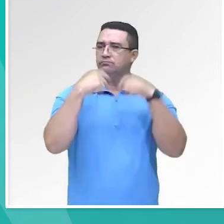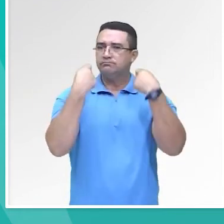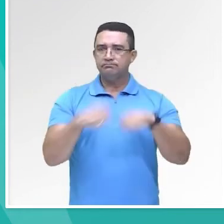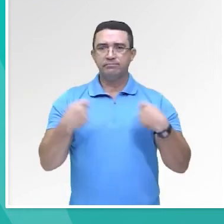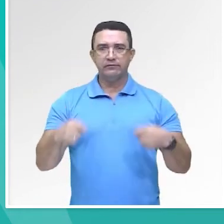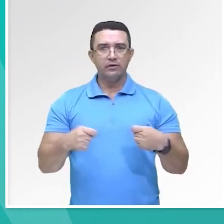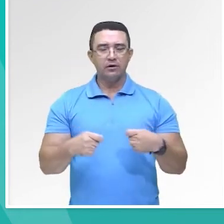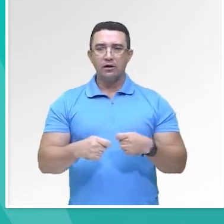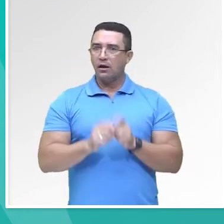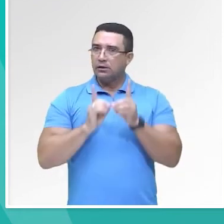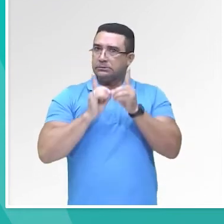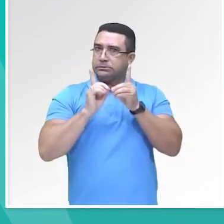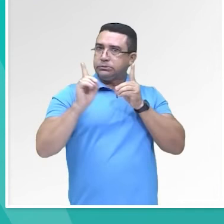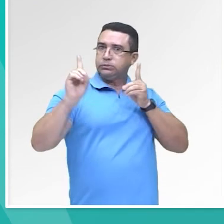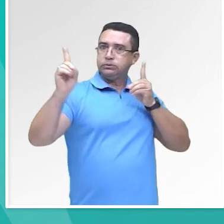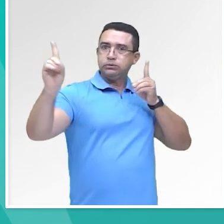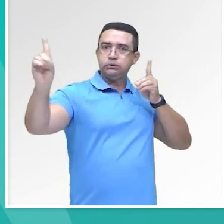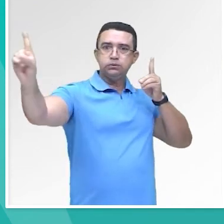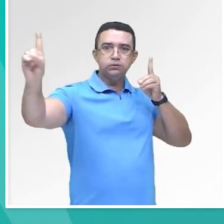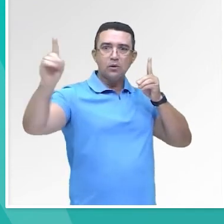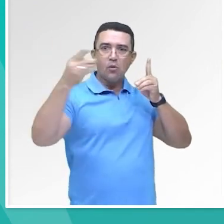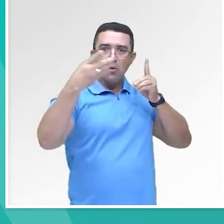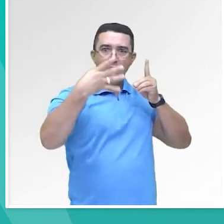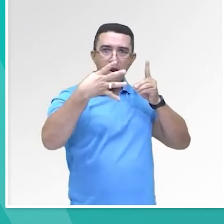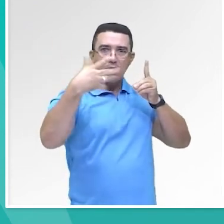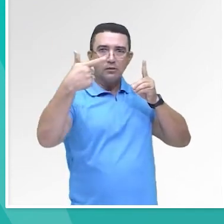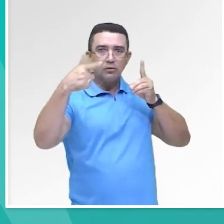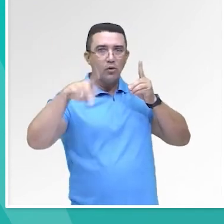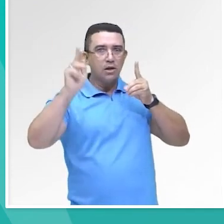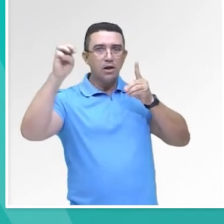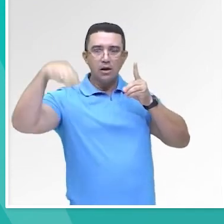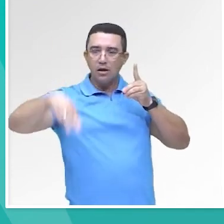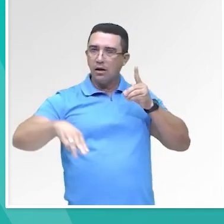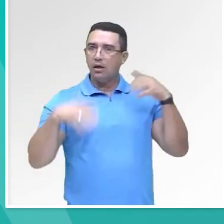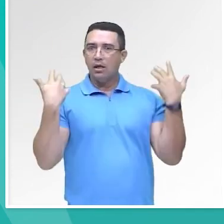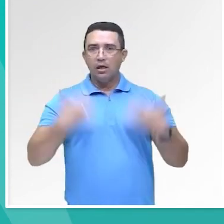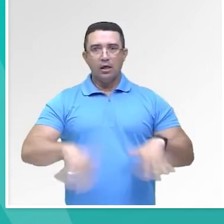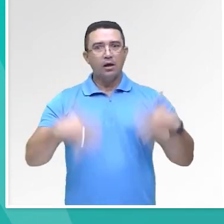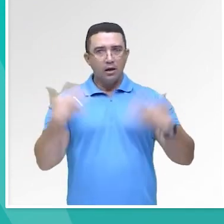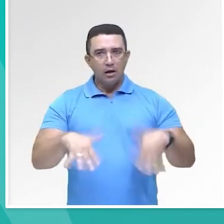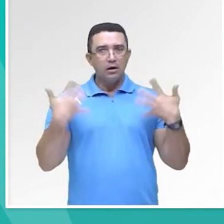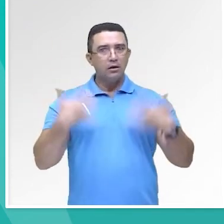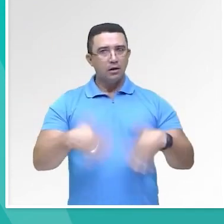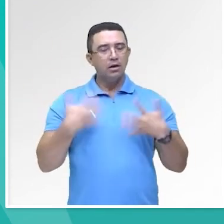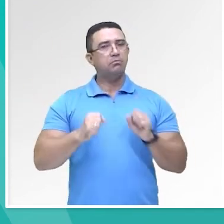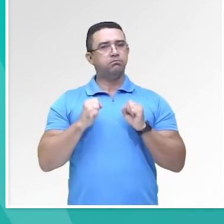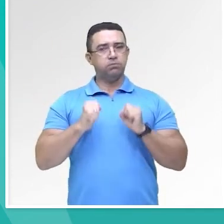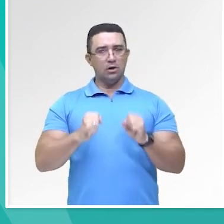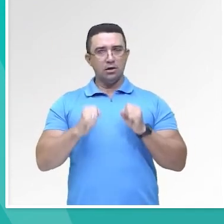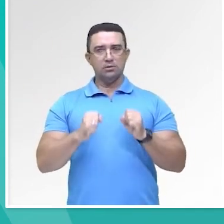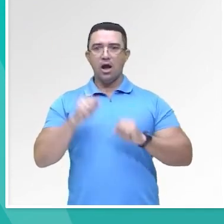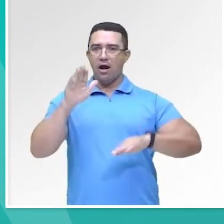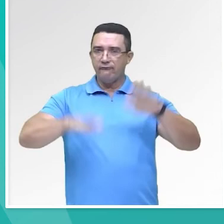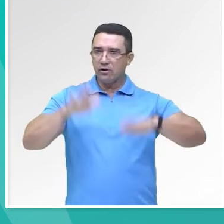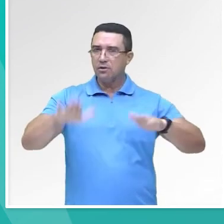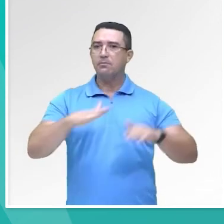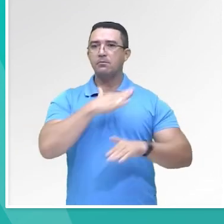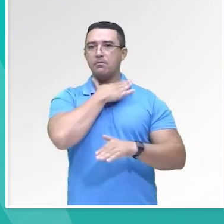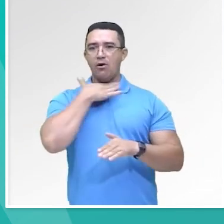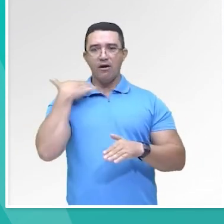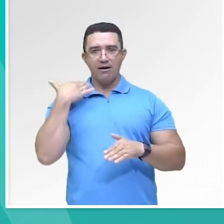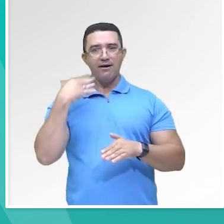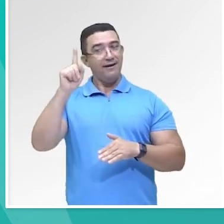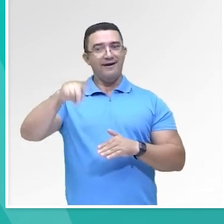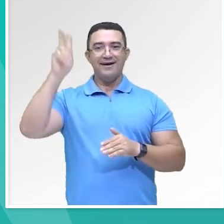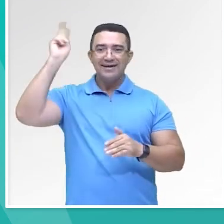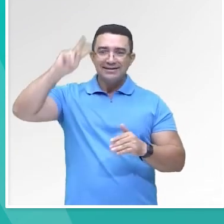para você correr, então tem que estar tudo ok, certo? Então, a maratona veio desta linda história